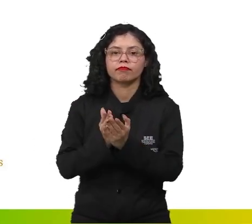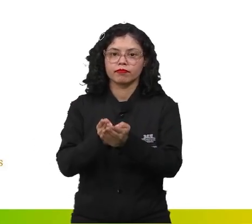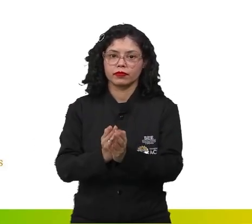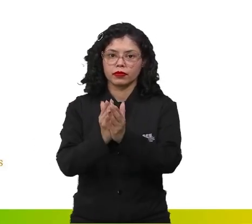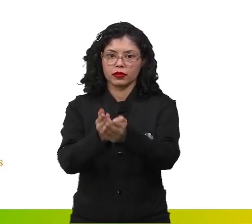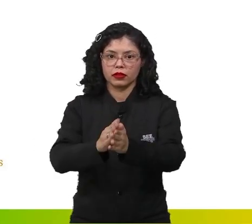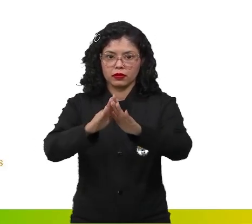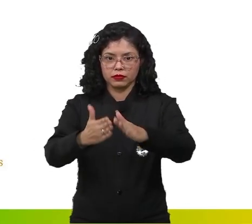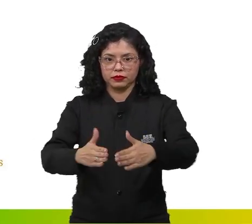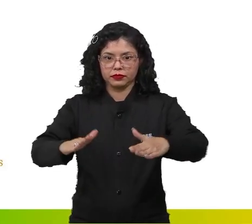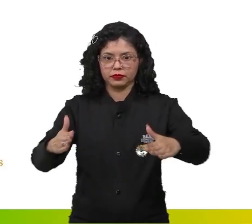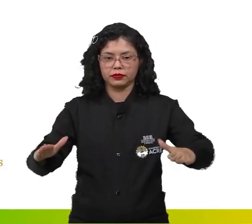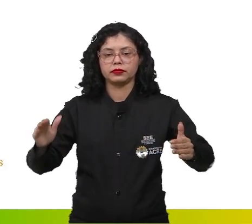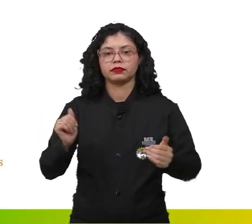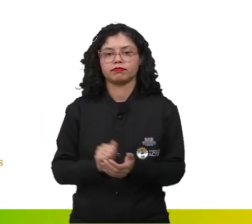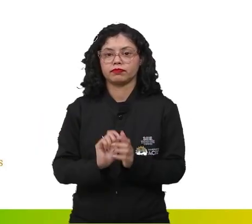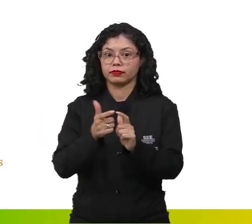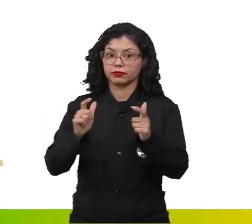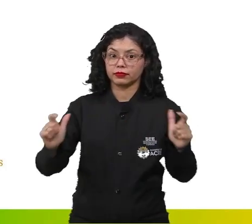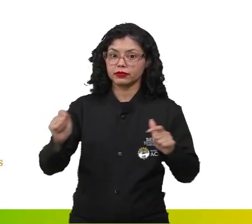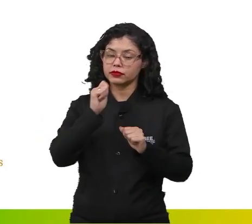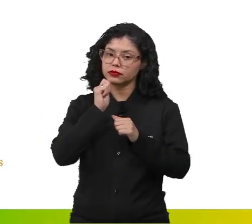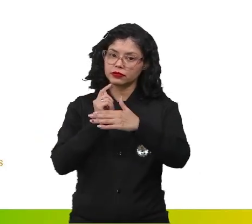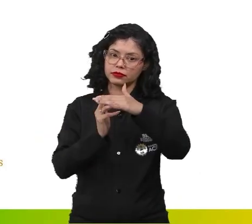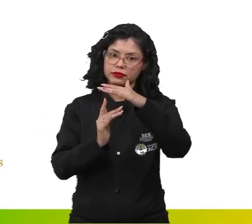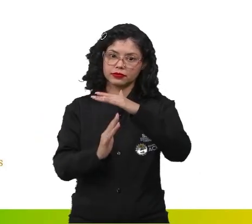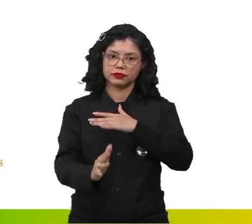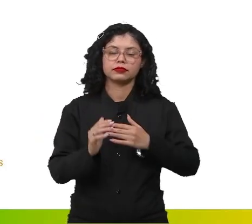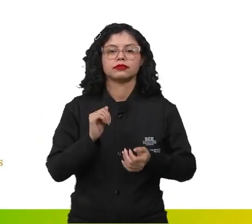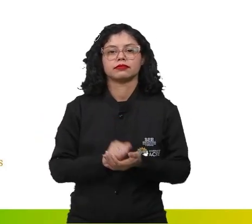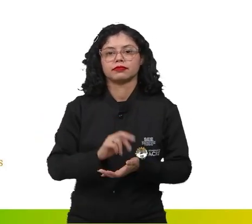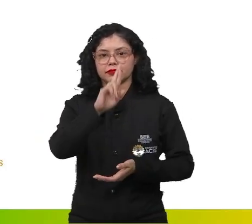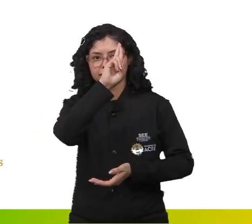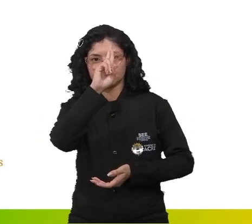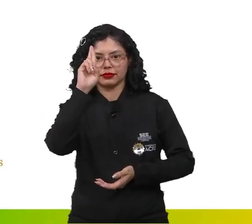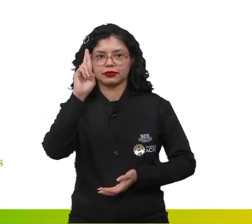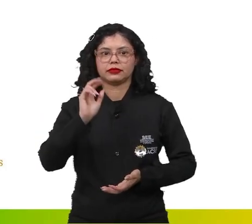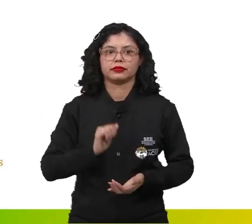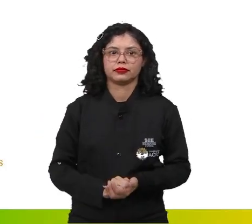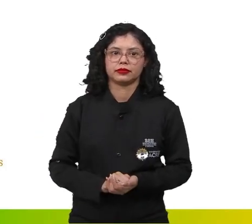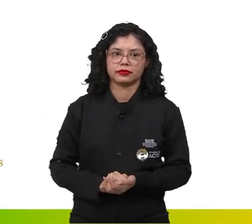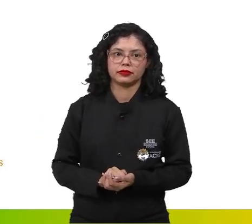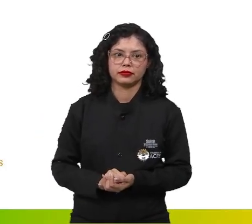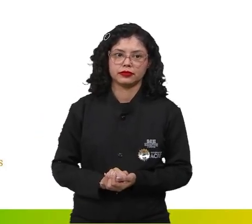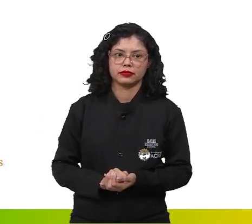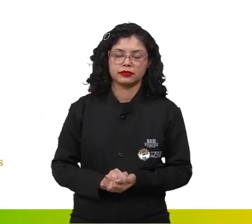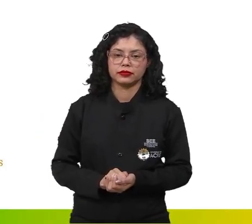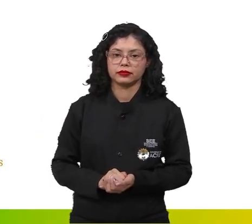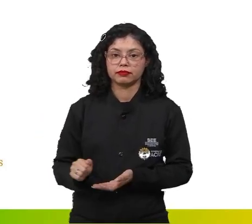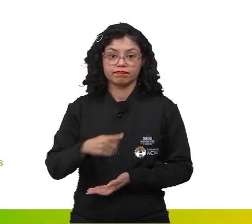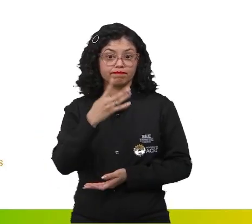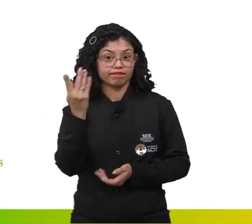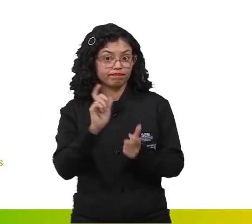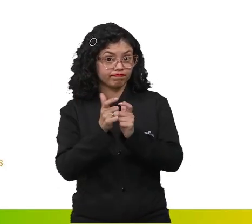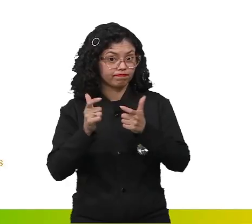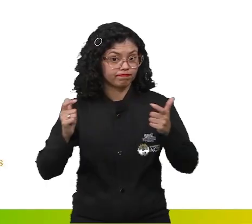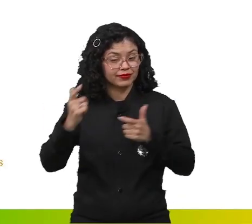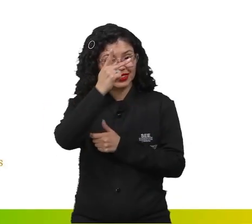o Atlântico em uma das maiores migrações forçadas da história. Que quantidade enorme